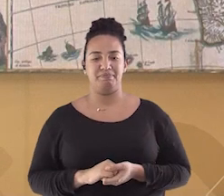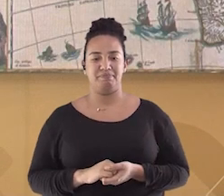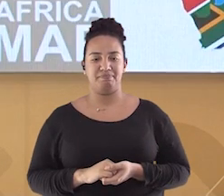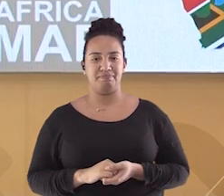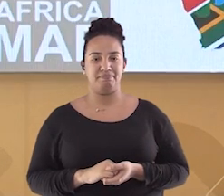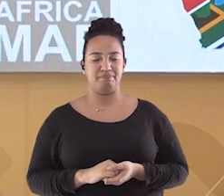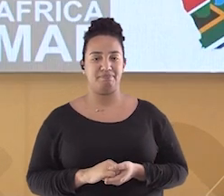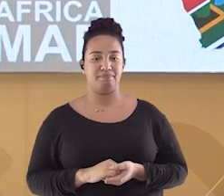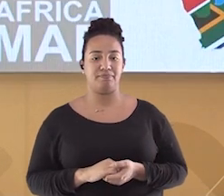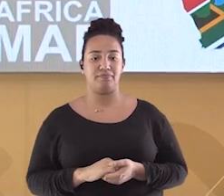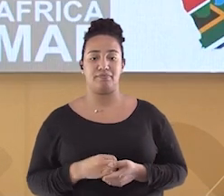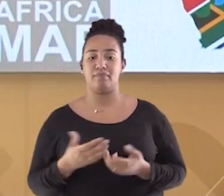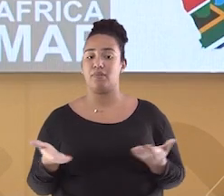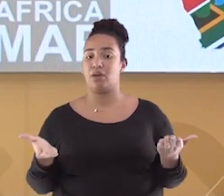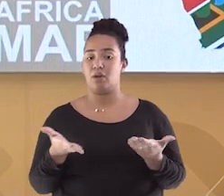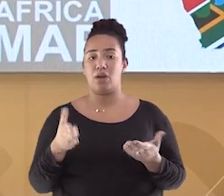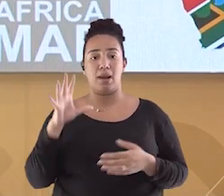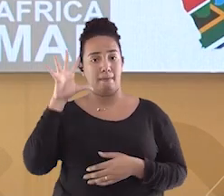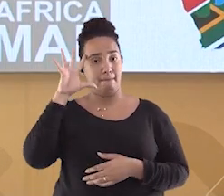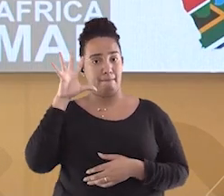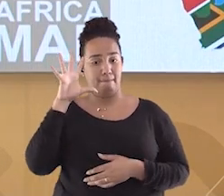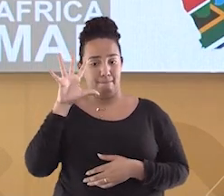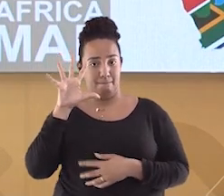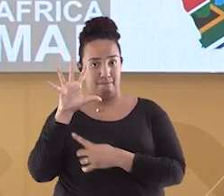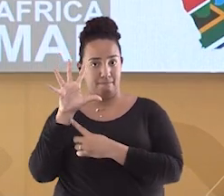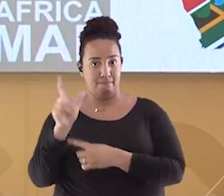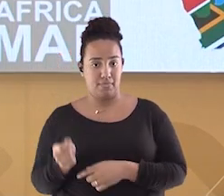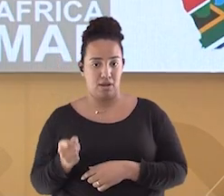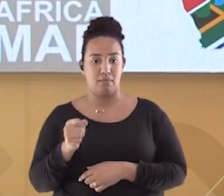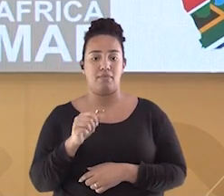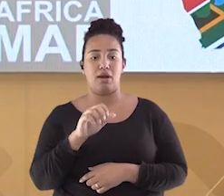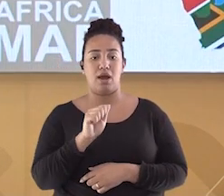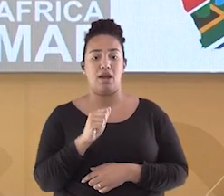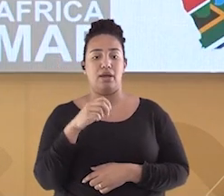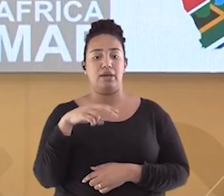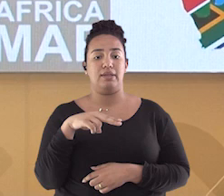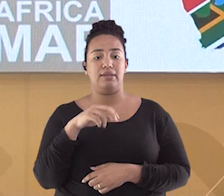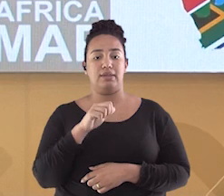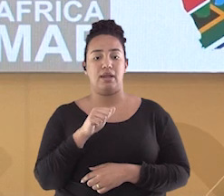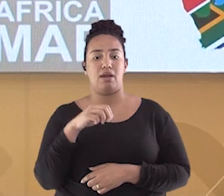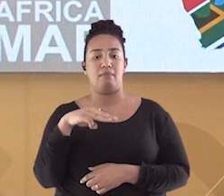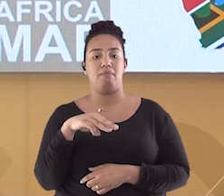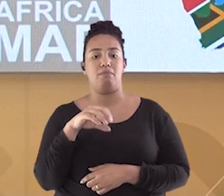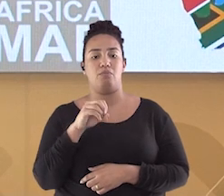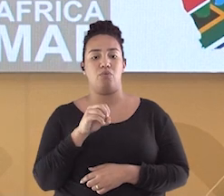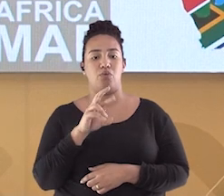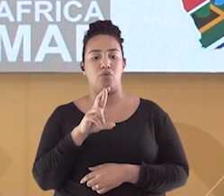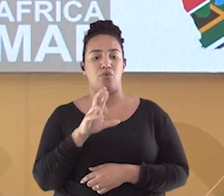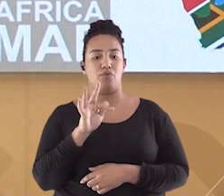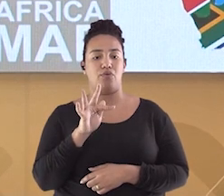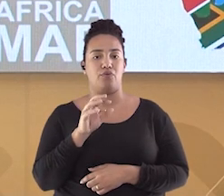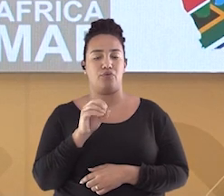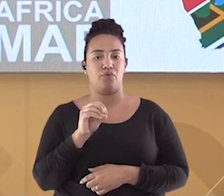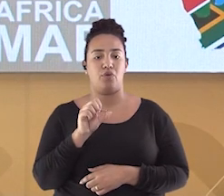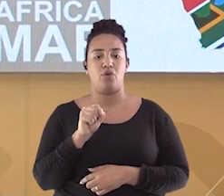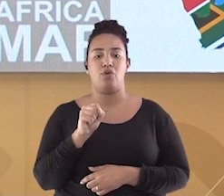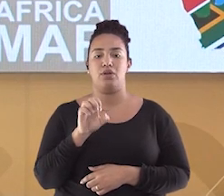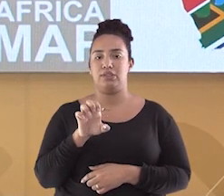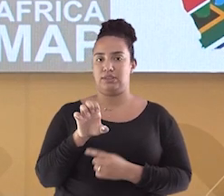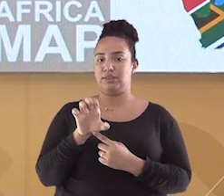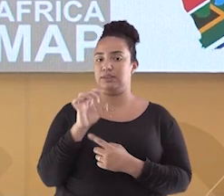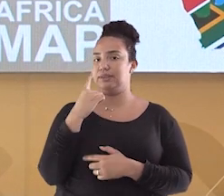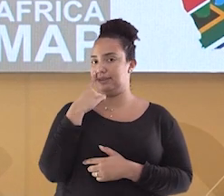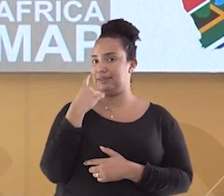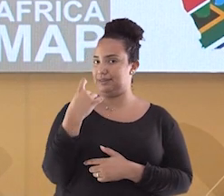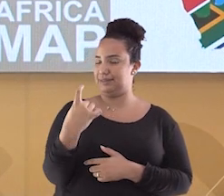Já os mapas estilizados e os de anamorfose são bem interessantes de analisar, pois eles são tipos de